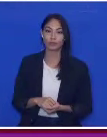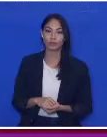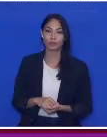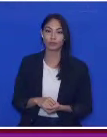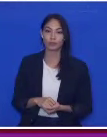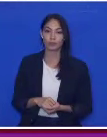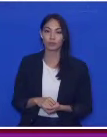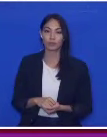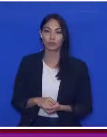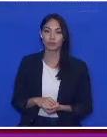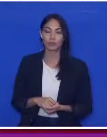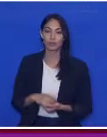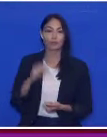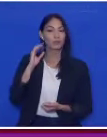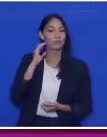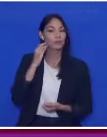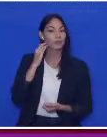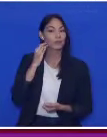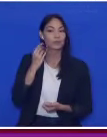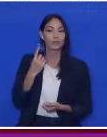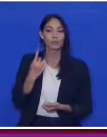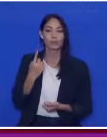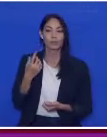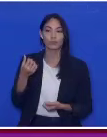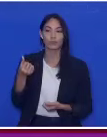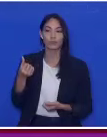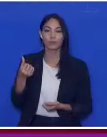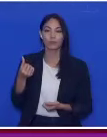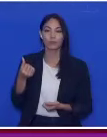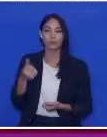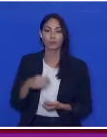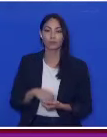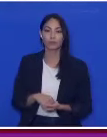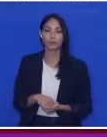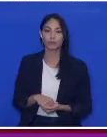Já temos a terceira bola, bola rosa número 16.